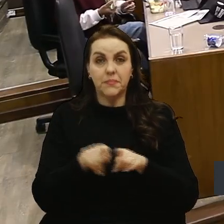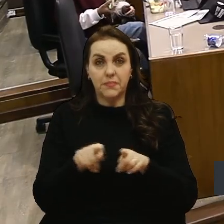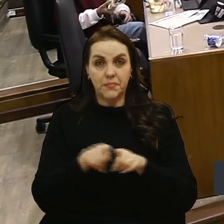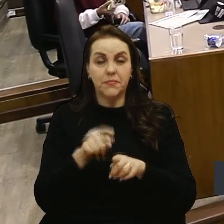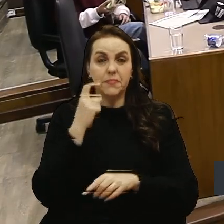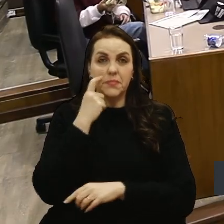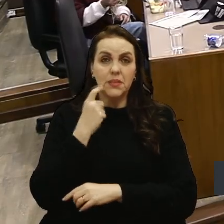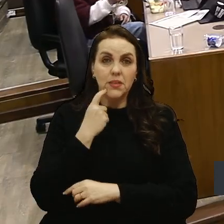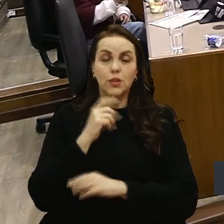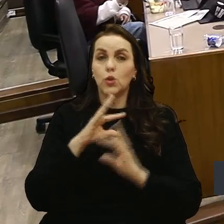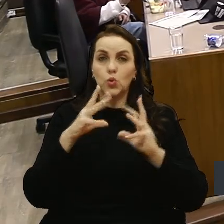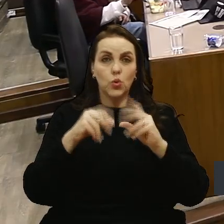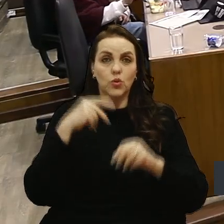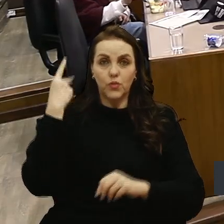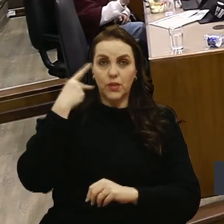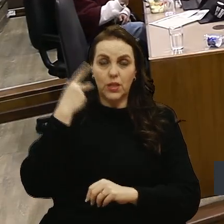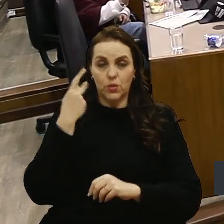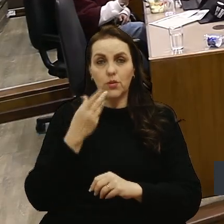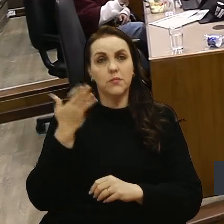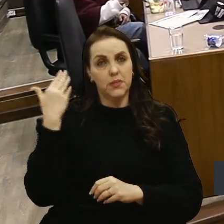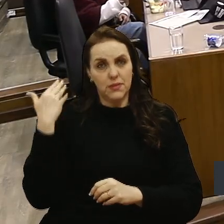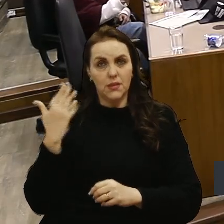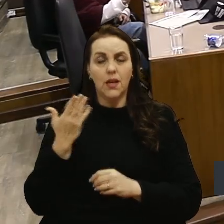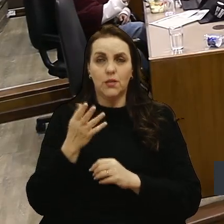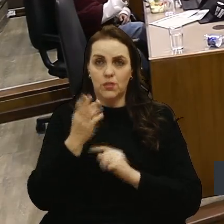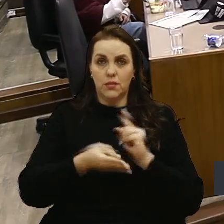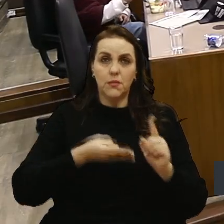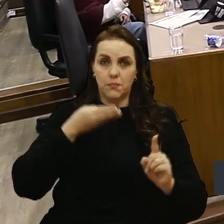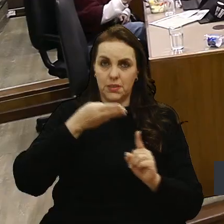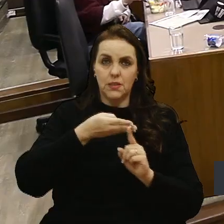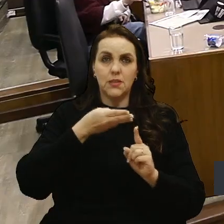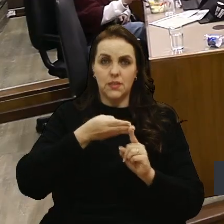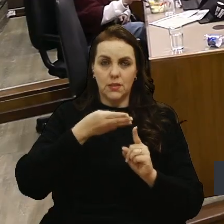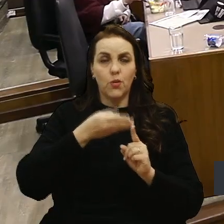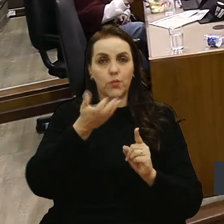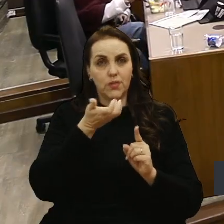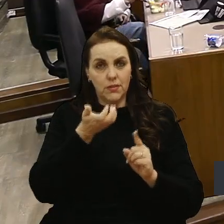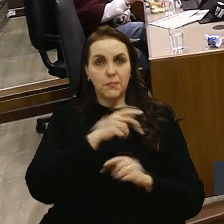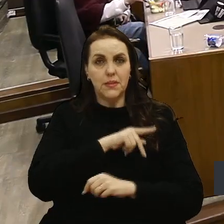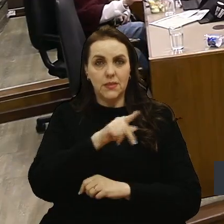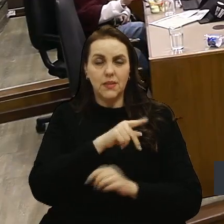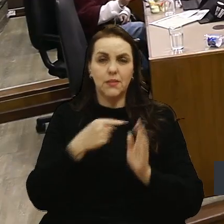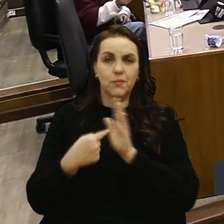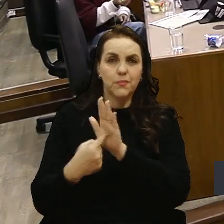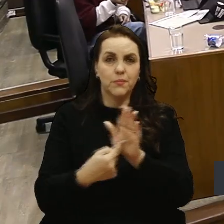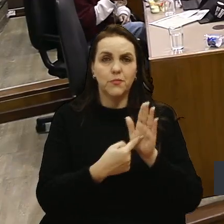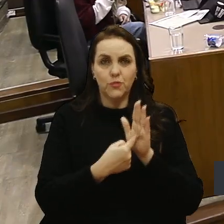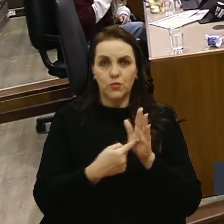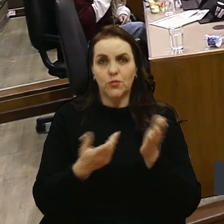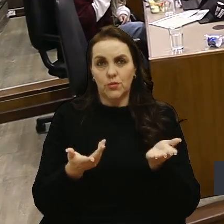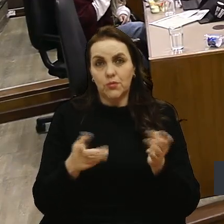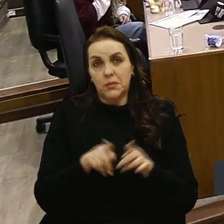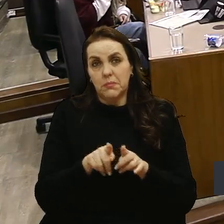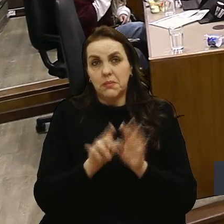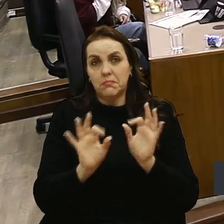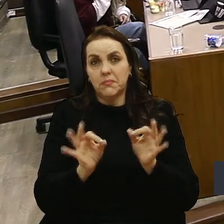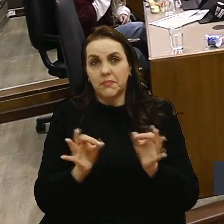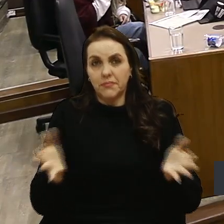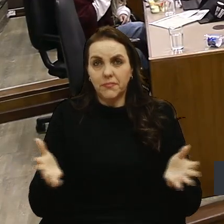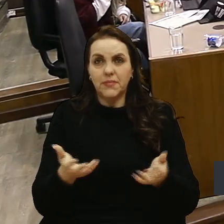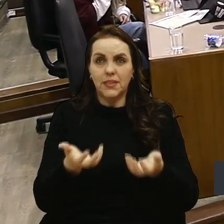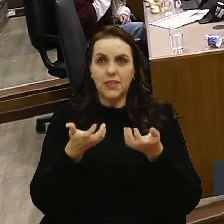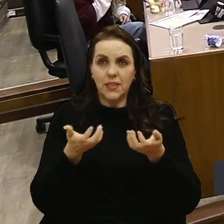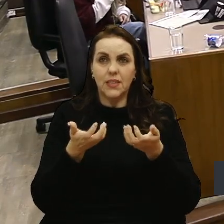dessa missão aí também na presidência que a gente tinha antes, também mostrou, né, que estava querendo